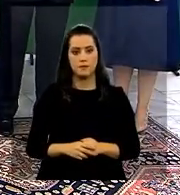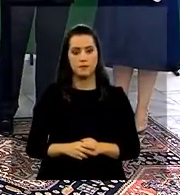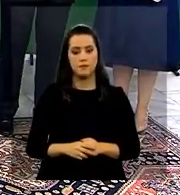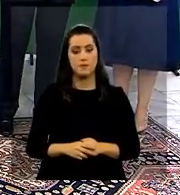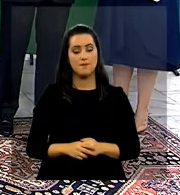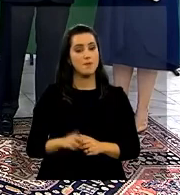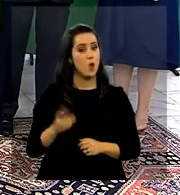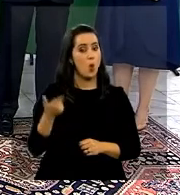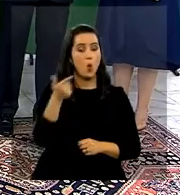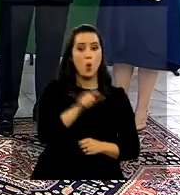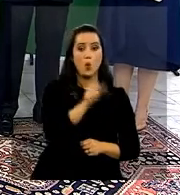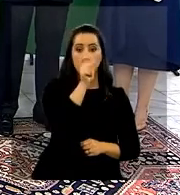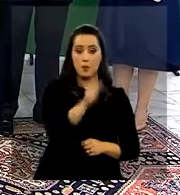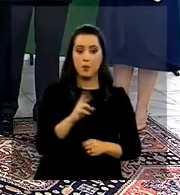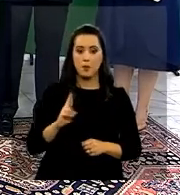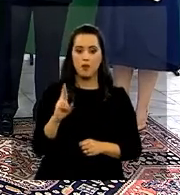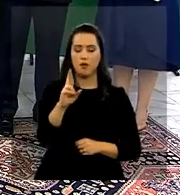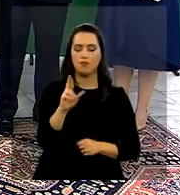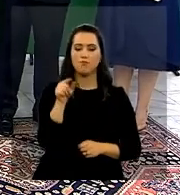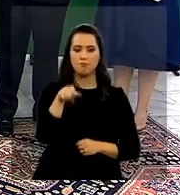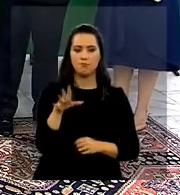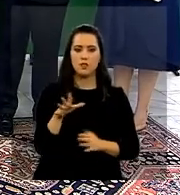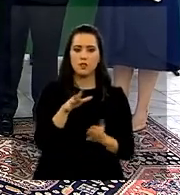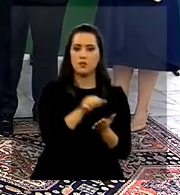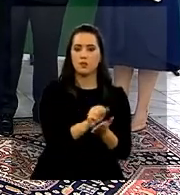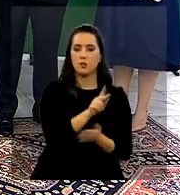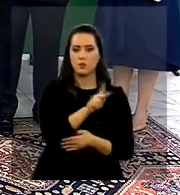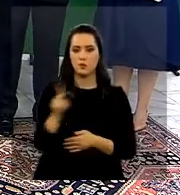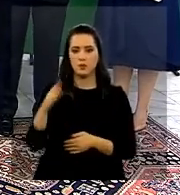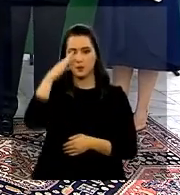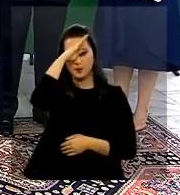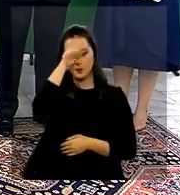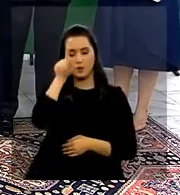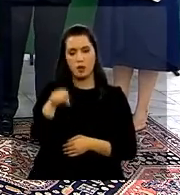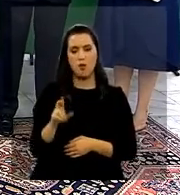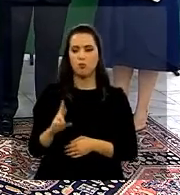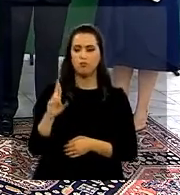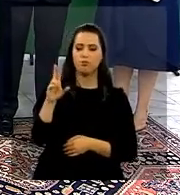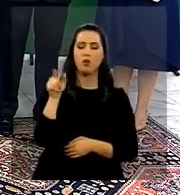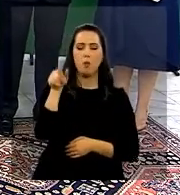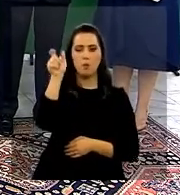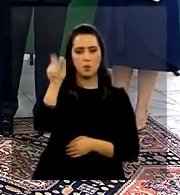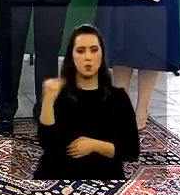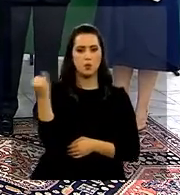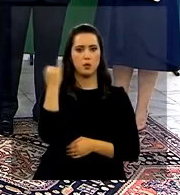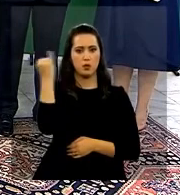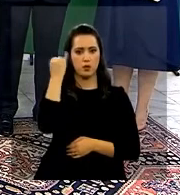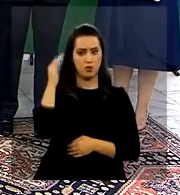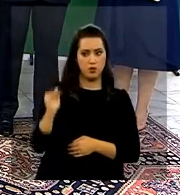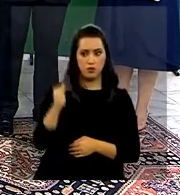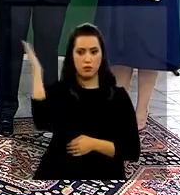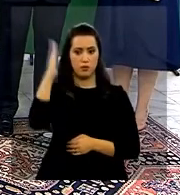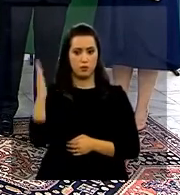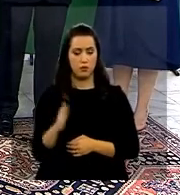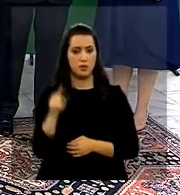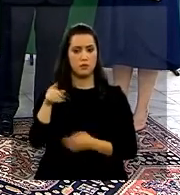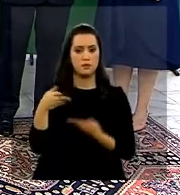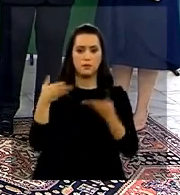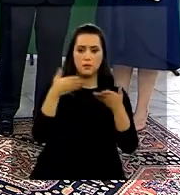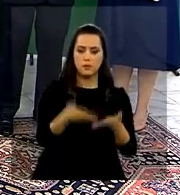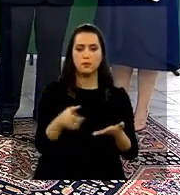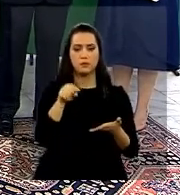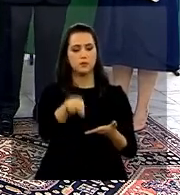Mais um representante que veio à posse do presidente Jair Bolsonaro, uma das autoridades estrangeiras que